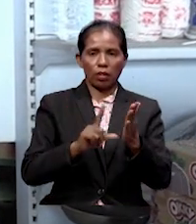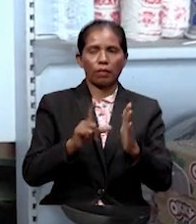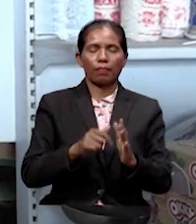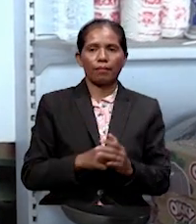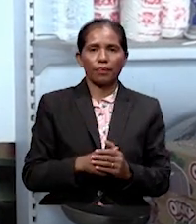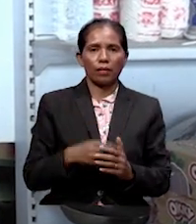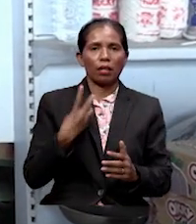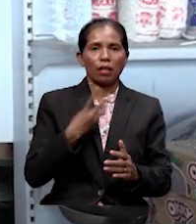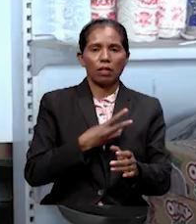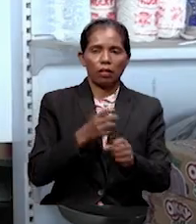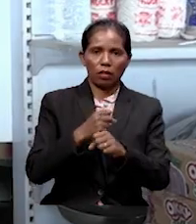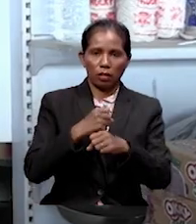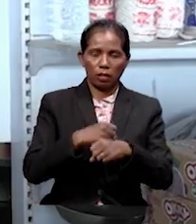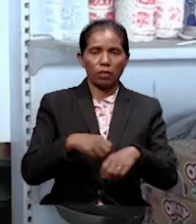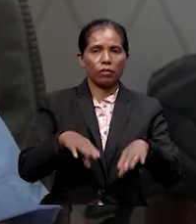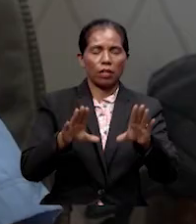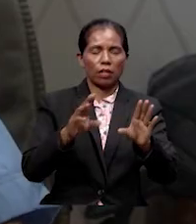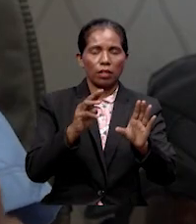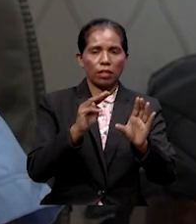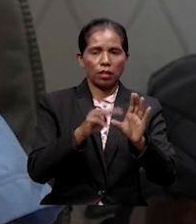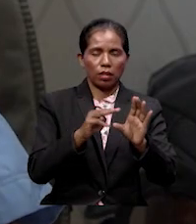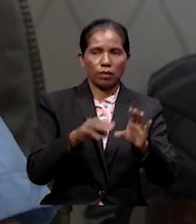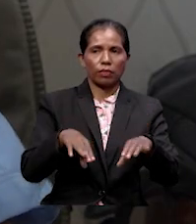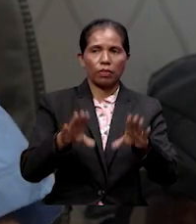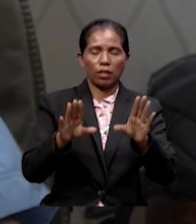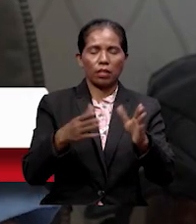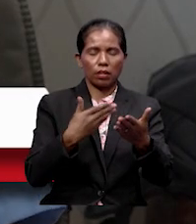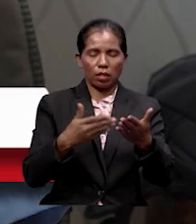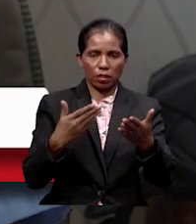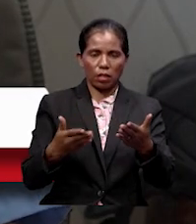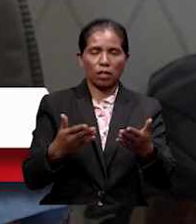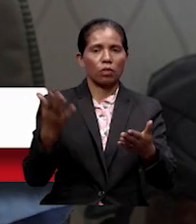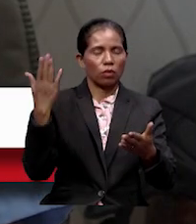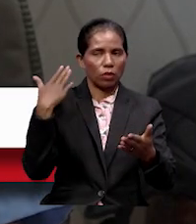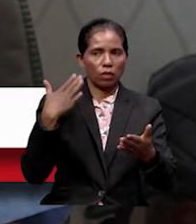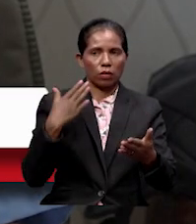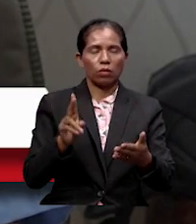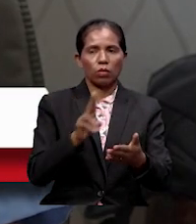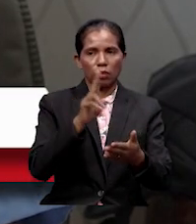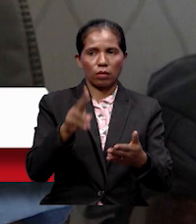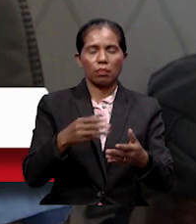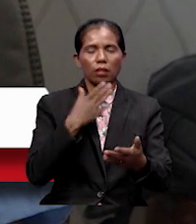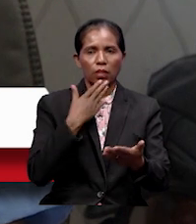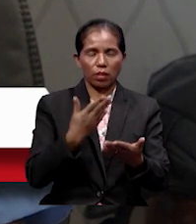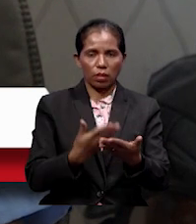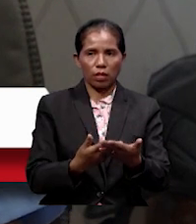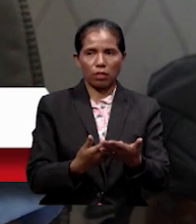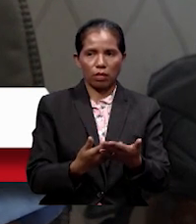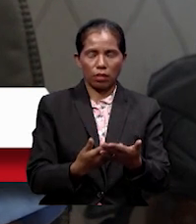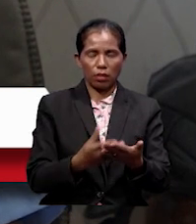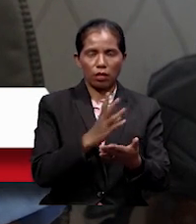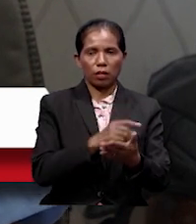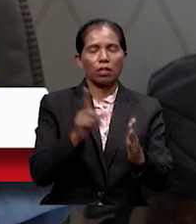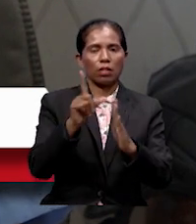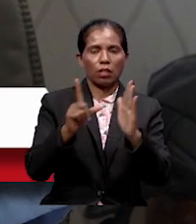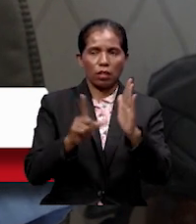be presyo merkado usa fali stok nebe iha para lori beneficia fali hobe lay